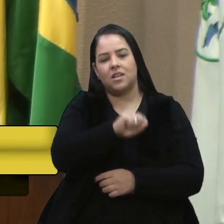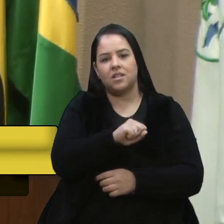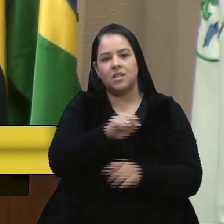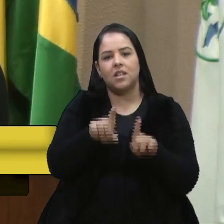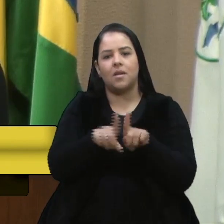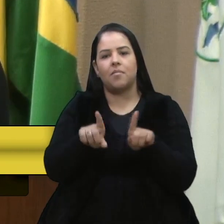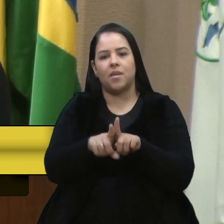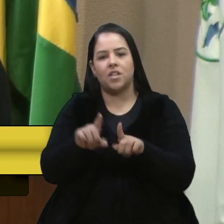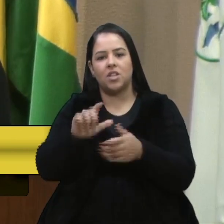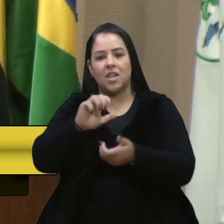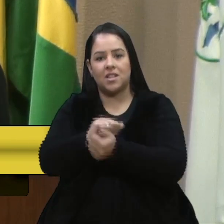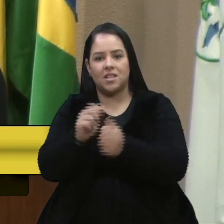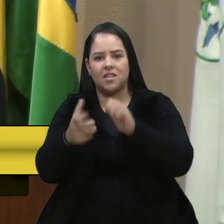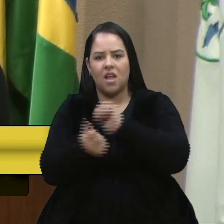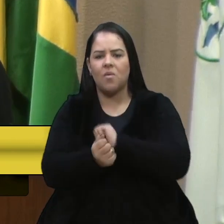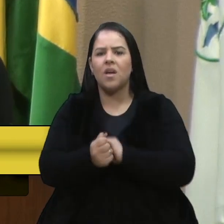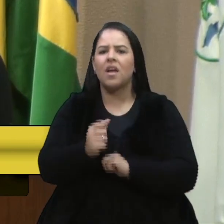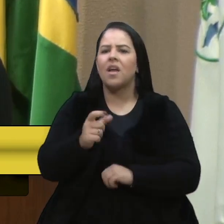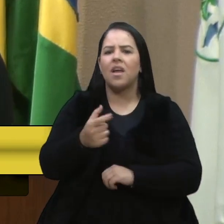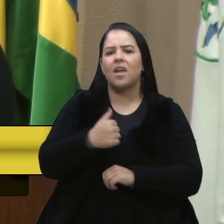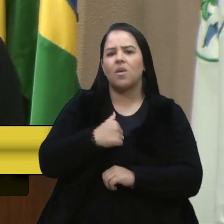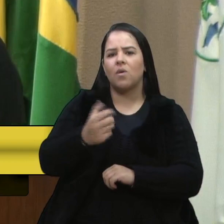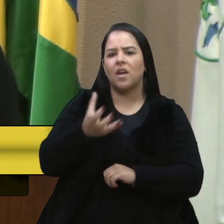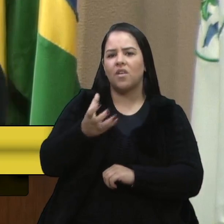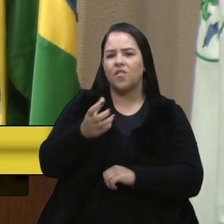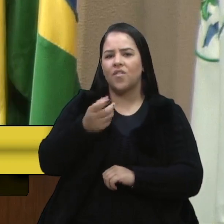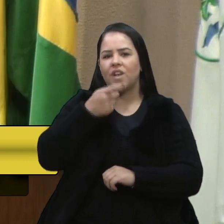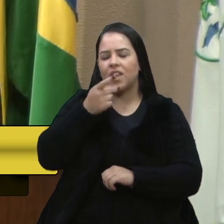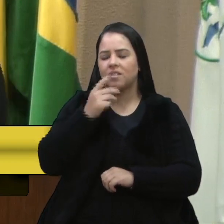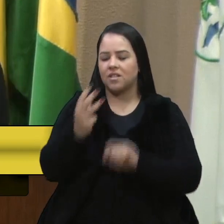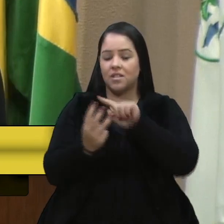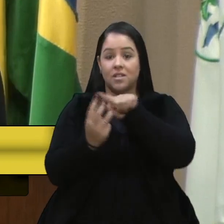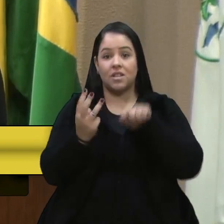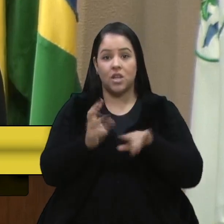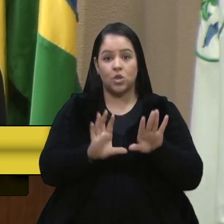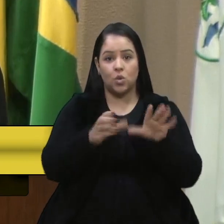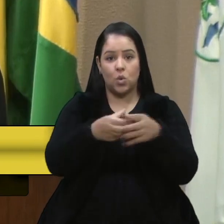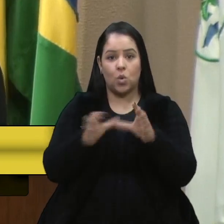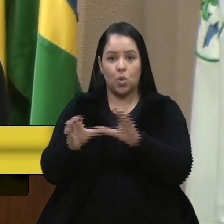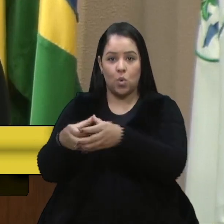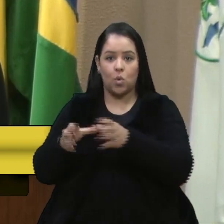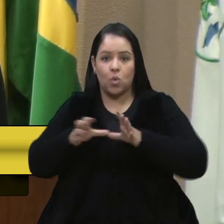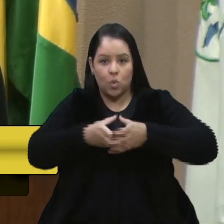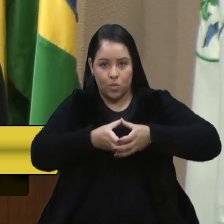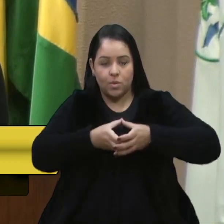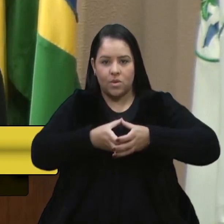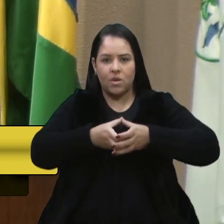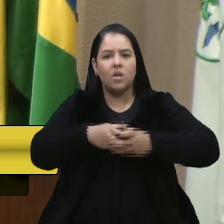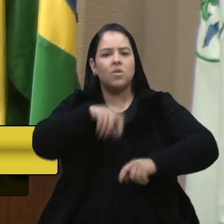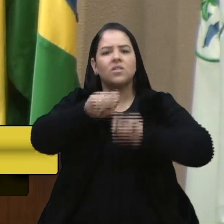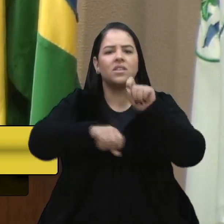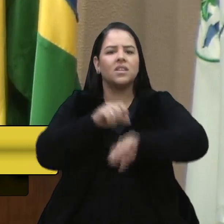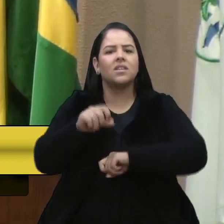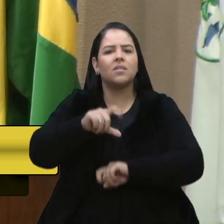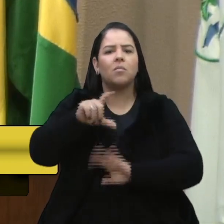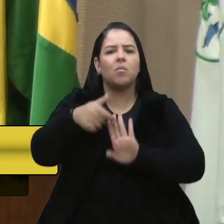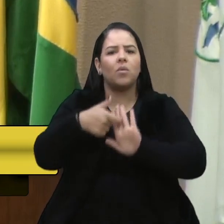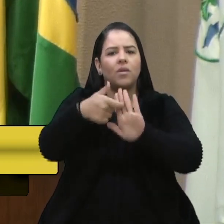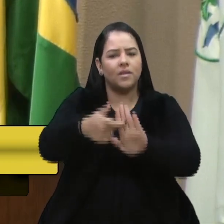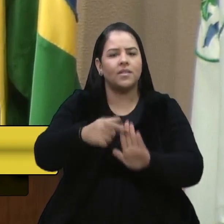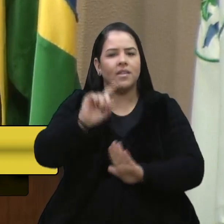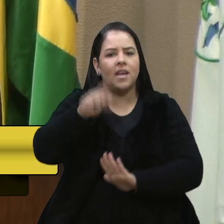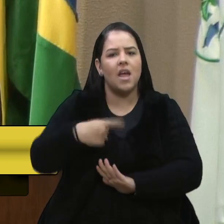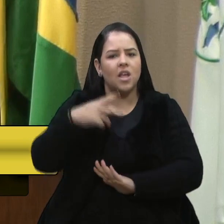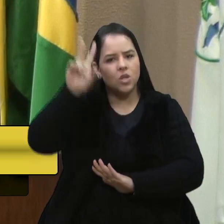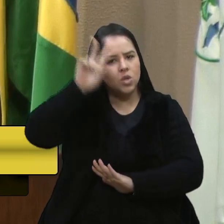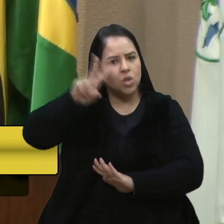quero fazer o recorte destes 3 grupos. Uma parte deles traz algo que a história de Caxias do Sul tem